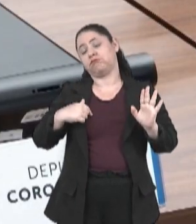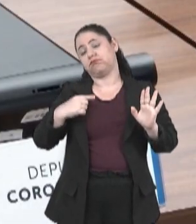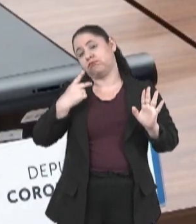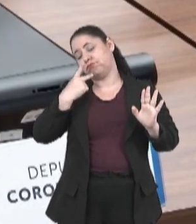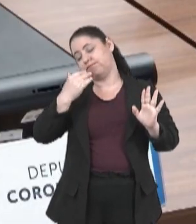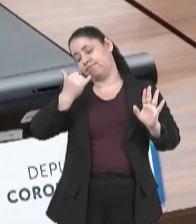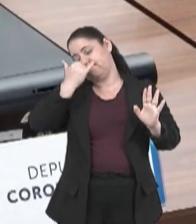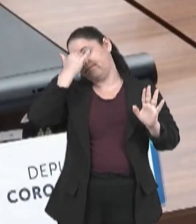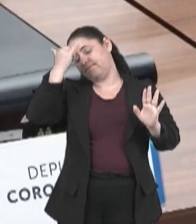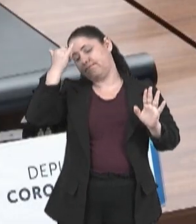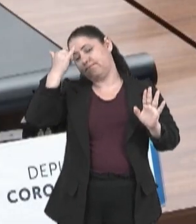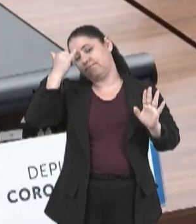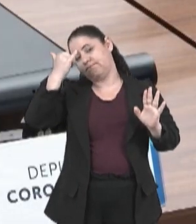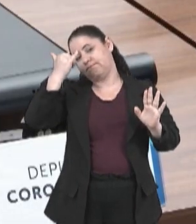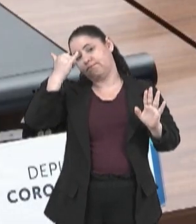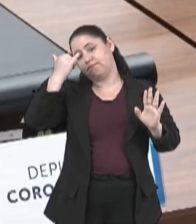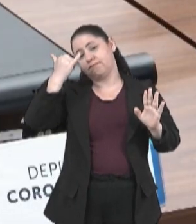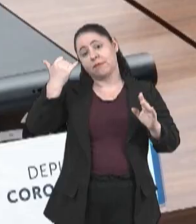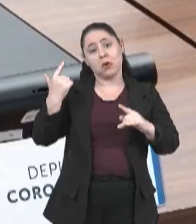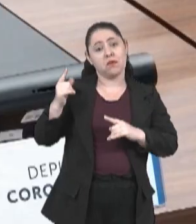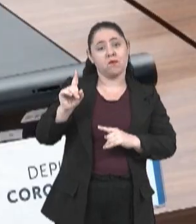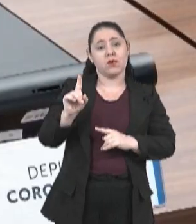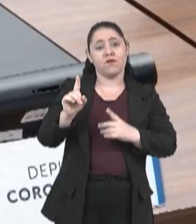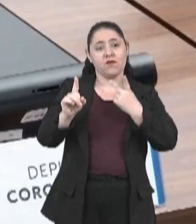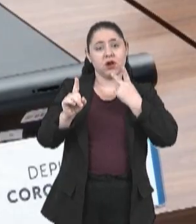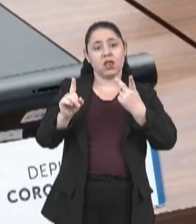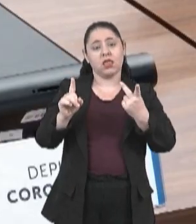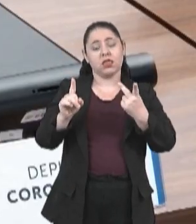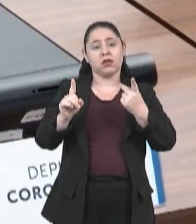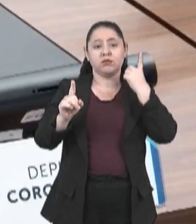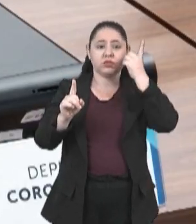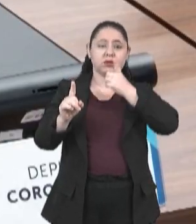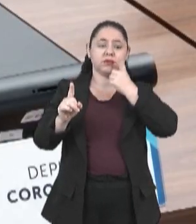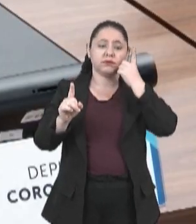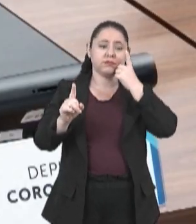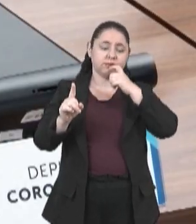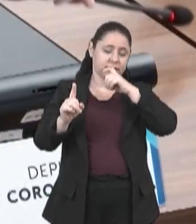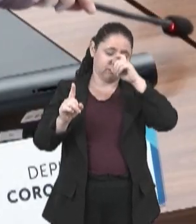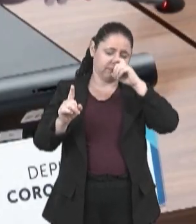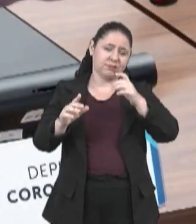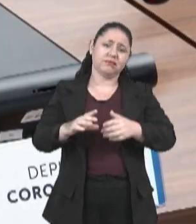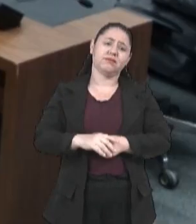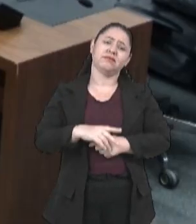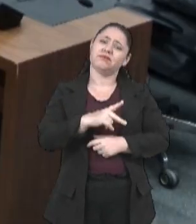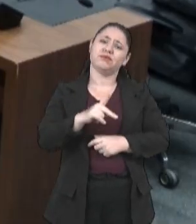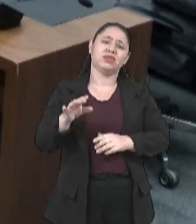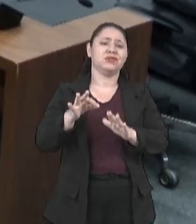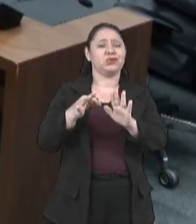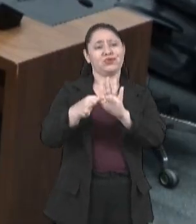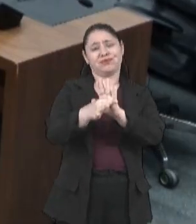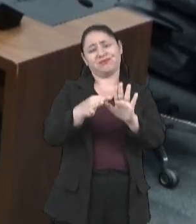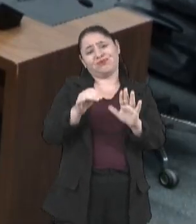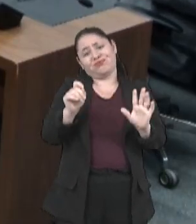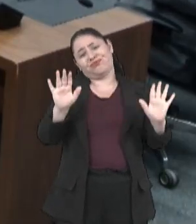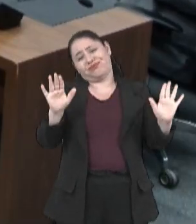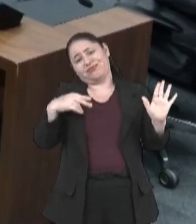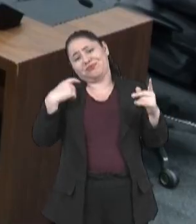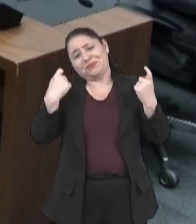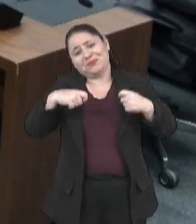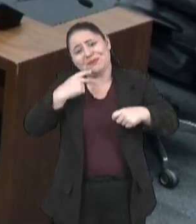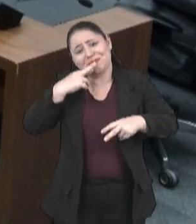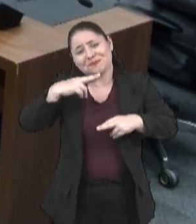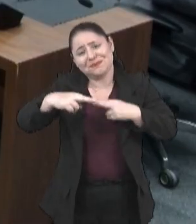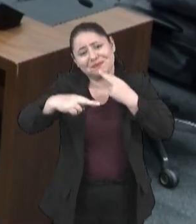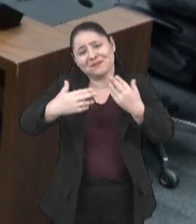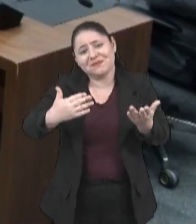só lamento esse tipo de posicionamento aí, viu, deputado Zeca do PT? Presidente, fui citado, eu tenho que responder